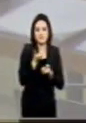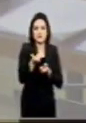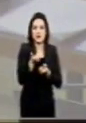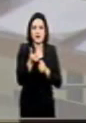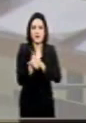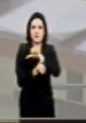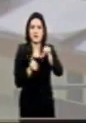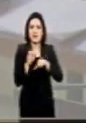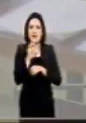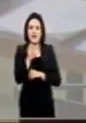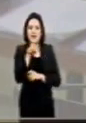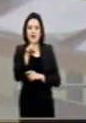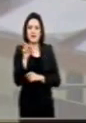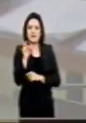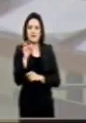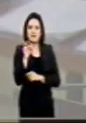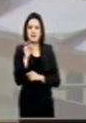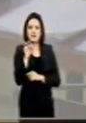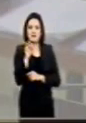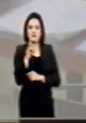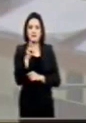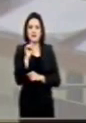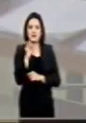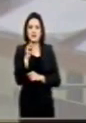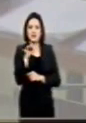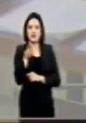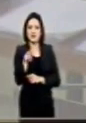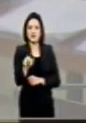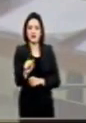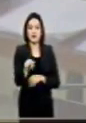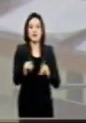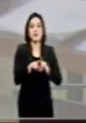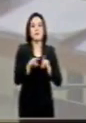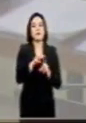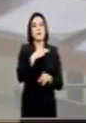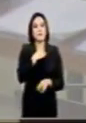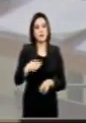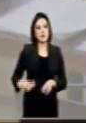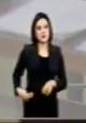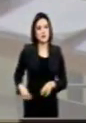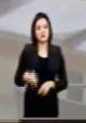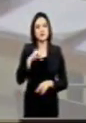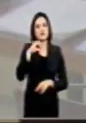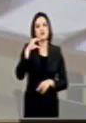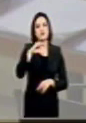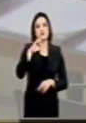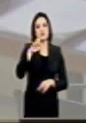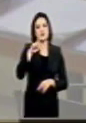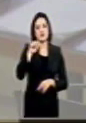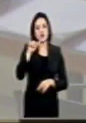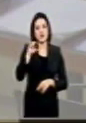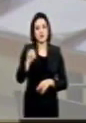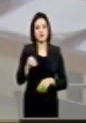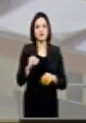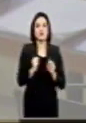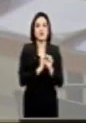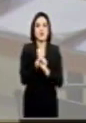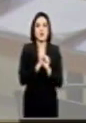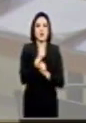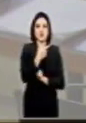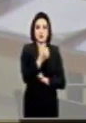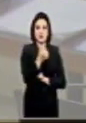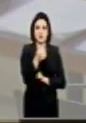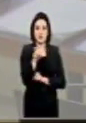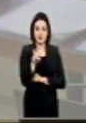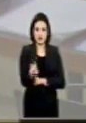decano, ministro Celso de Mello, na PET 5859, apreciada em 25 de novembro de 2015,